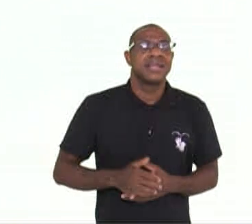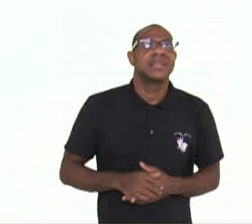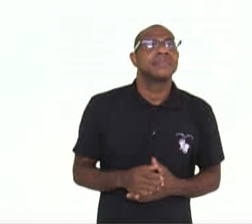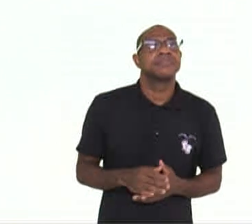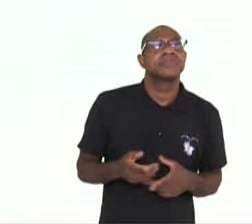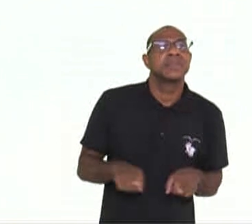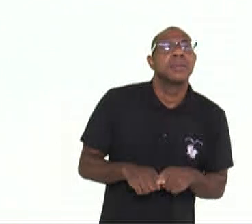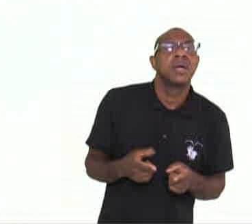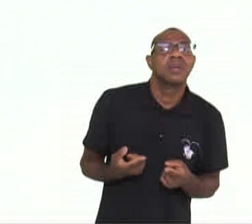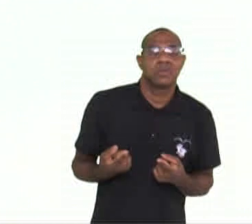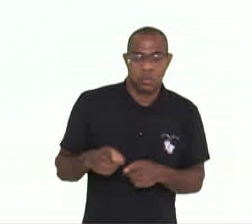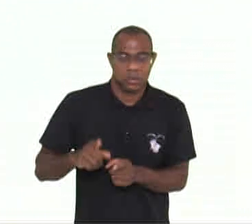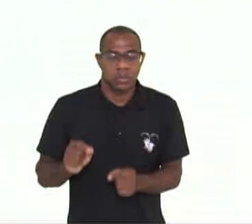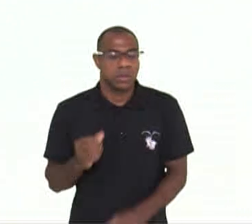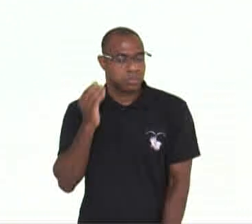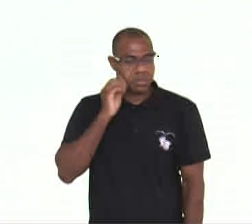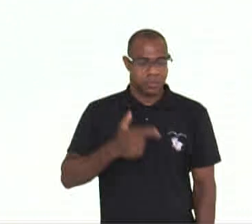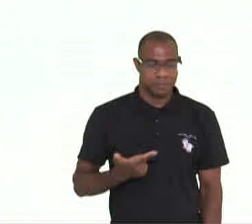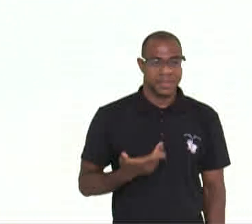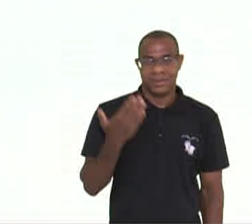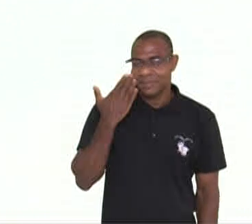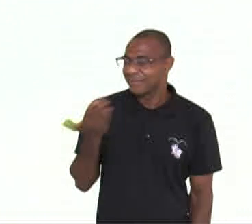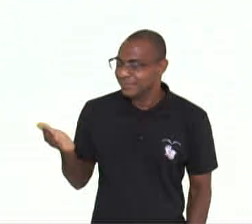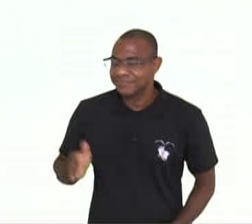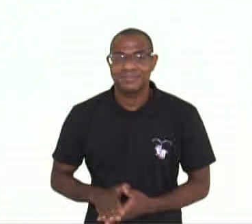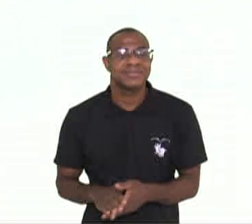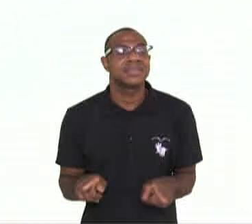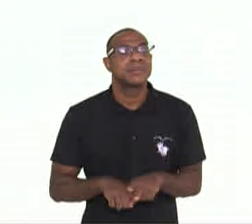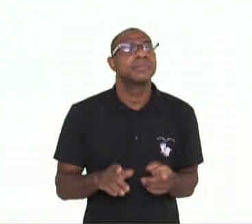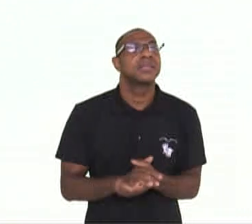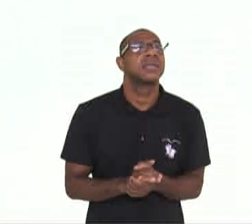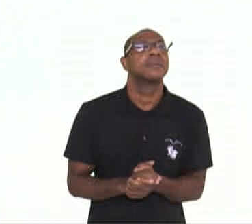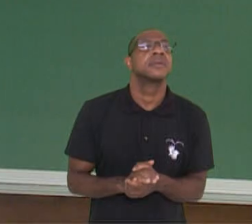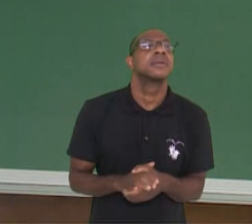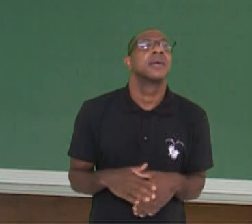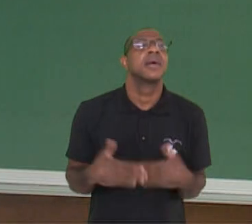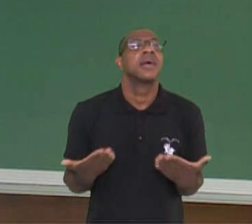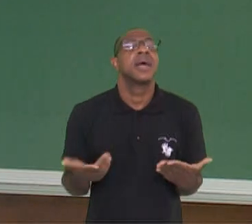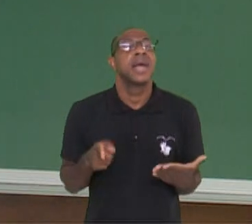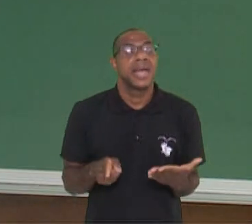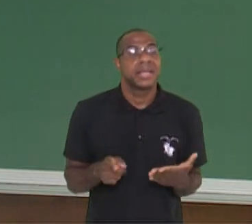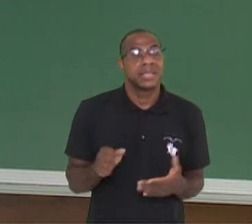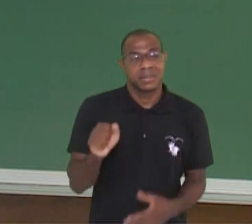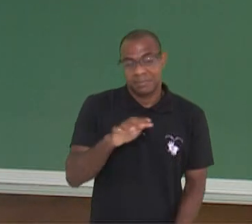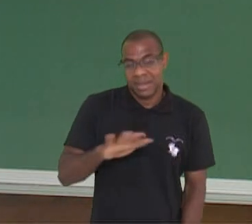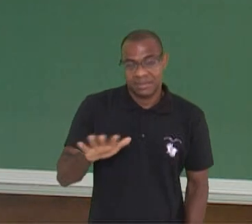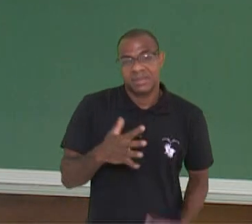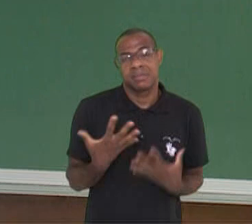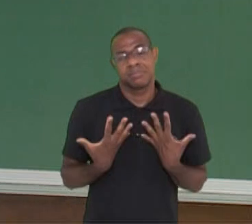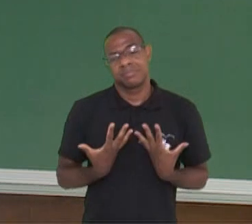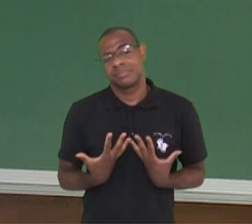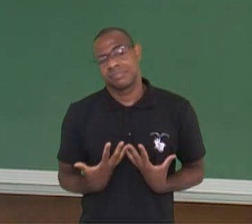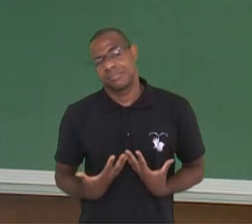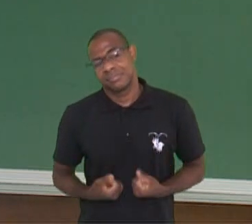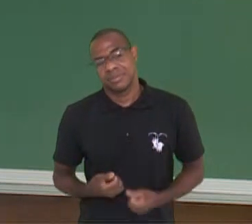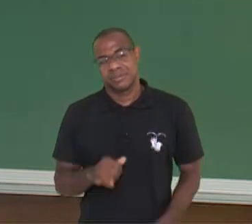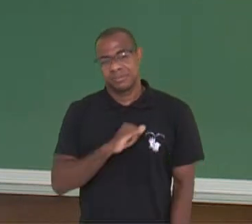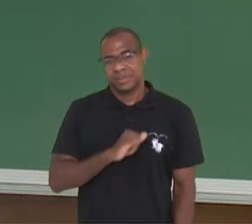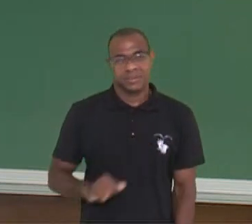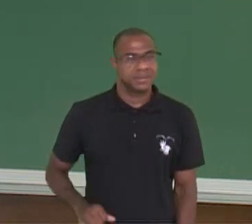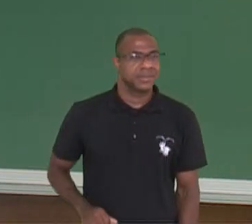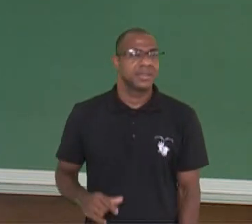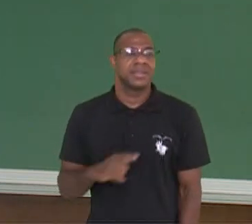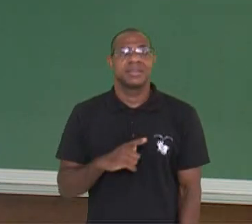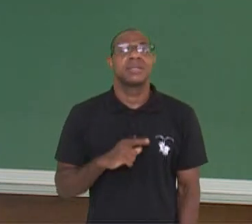grandes proprietários rurais, alguma parte das camadas médias urbanas. Essa é a imagem mais cansada do imperador. Você tem todo